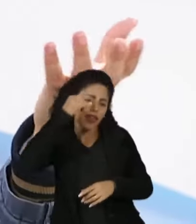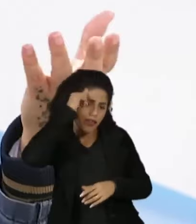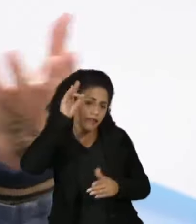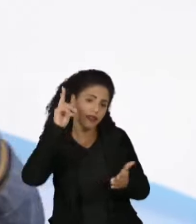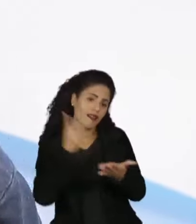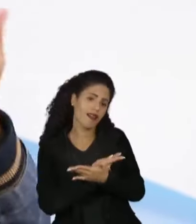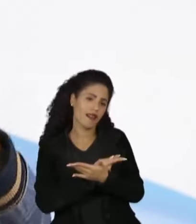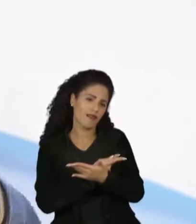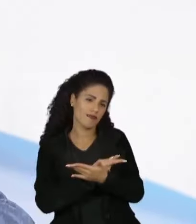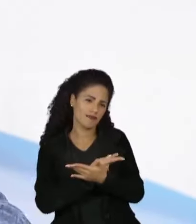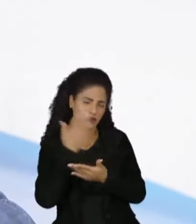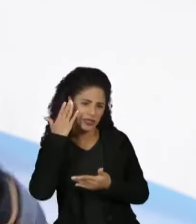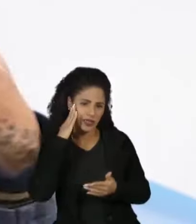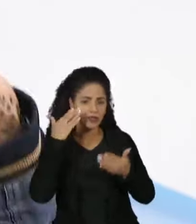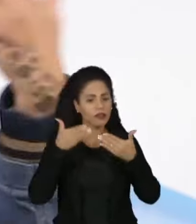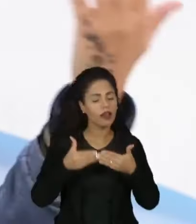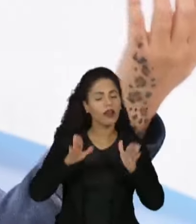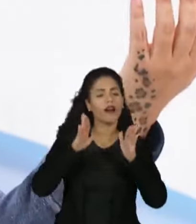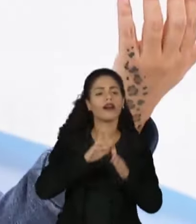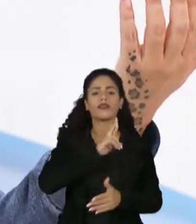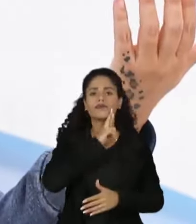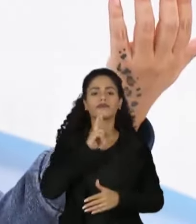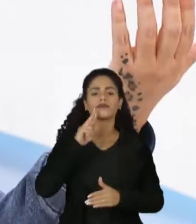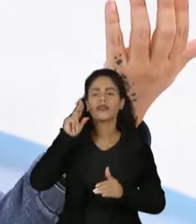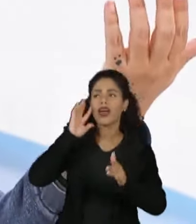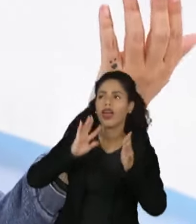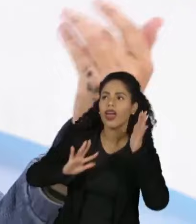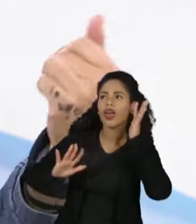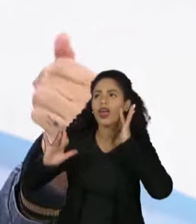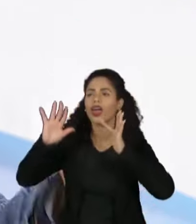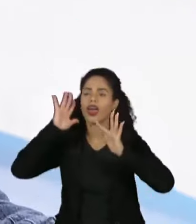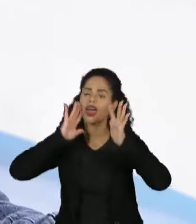tantos erros ao abrir um restaurante e se iludir, né? Ao abrir um restaurante.